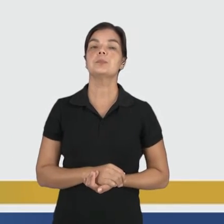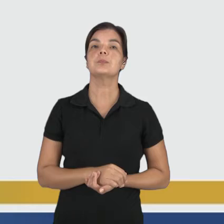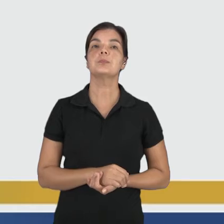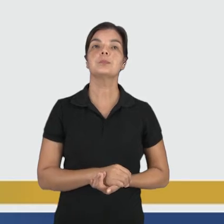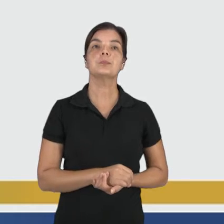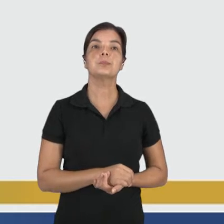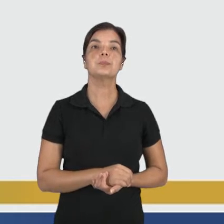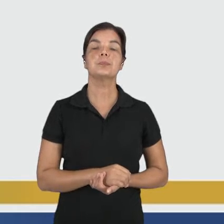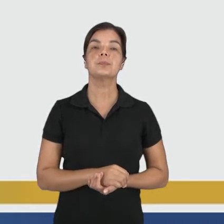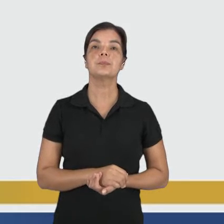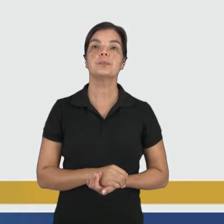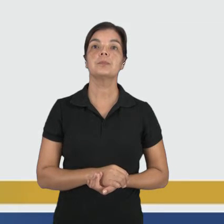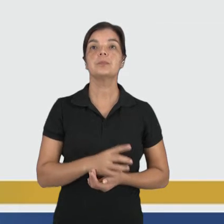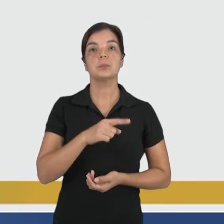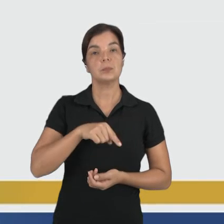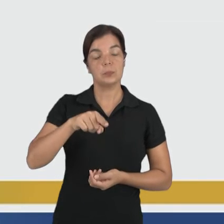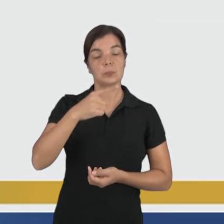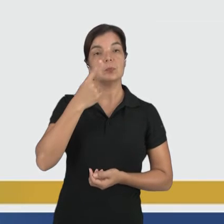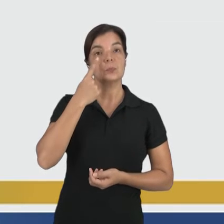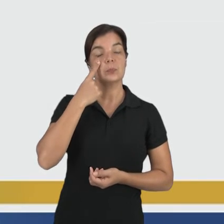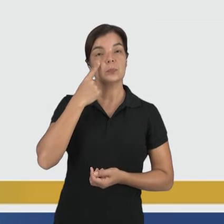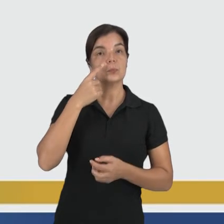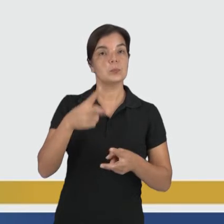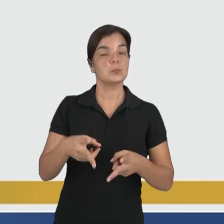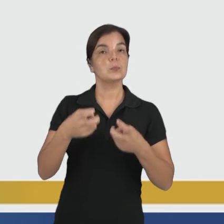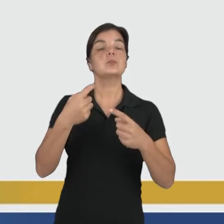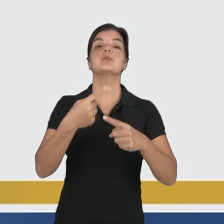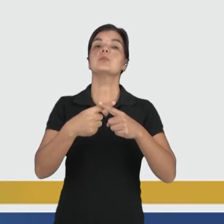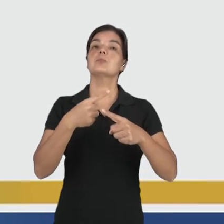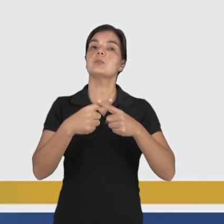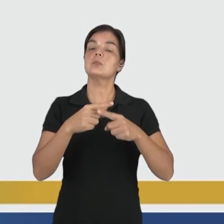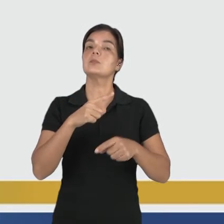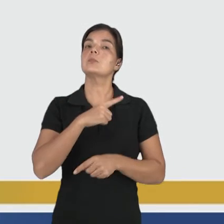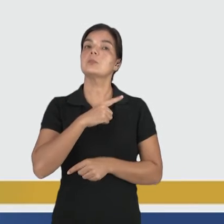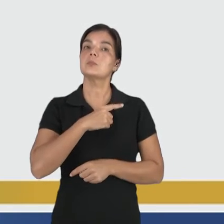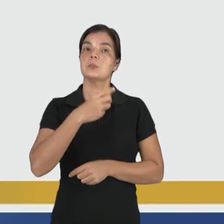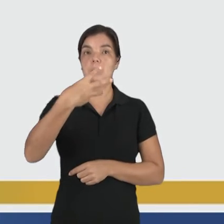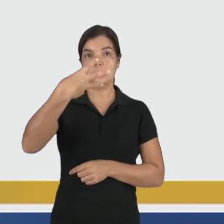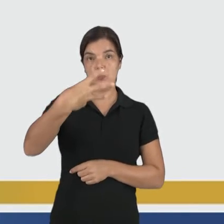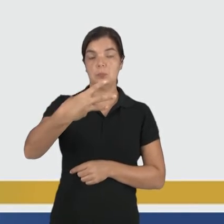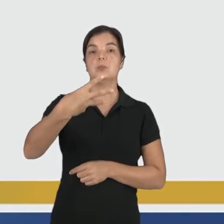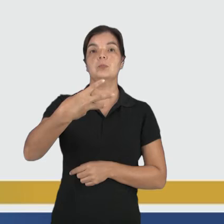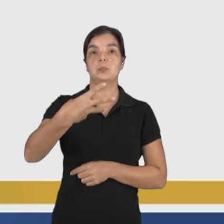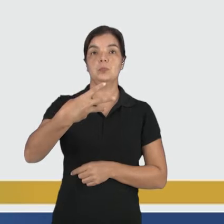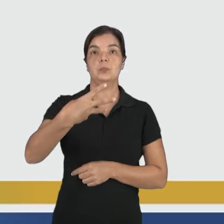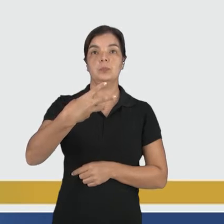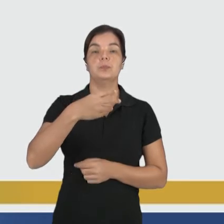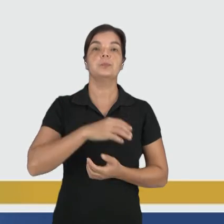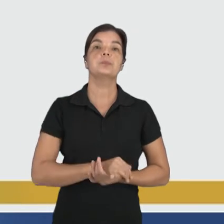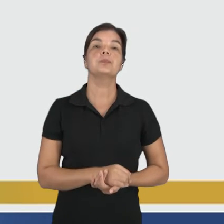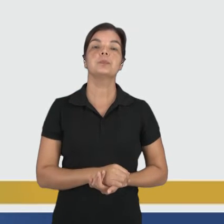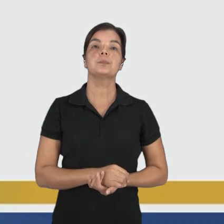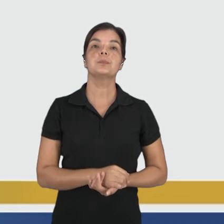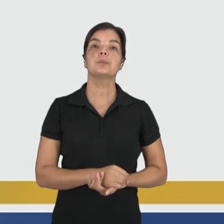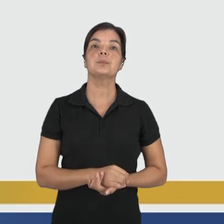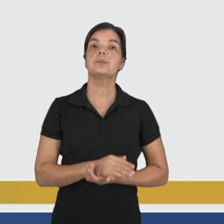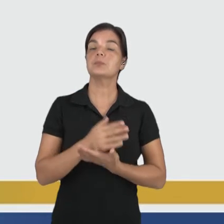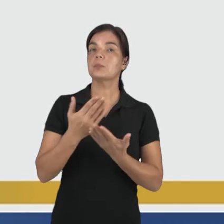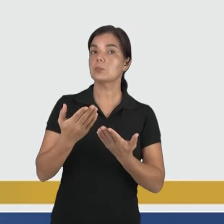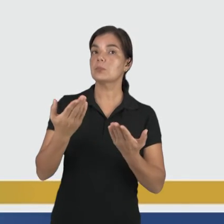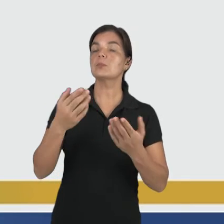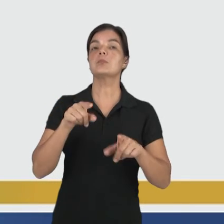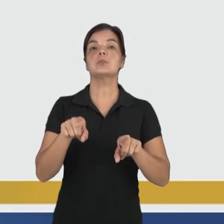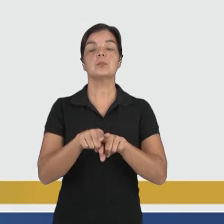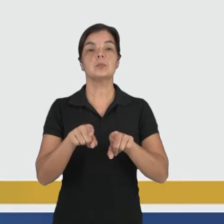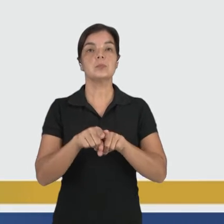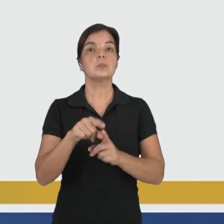cubo, né? E aí vocês vão perceber isso porque ela vai ter 3 dimensões. Então, por consequência,